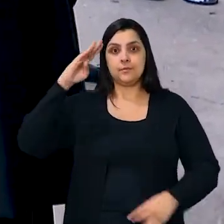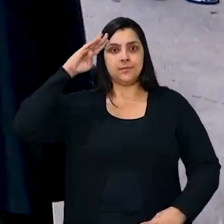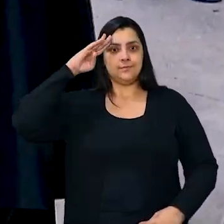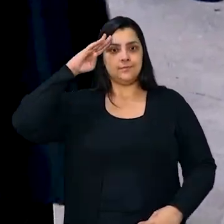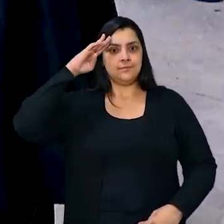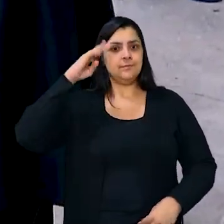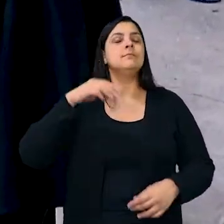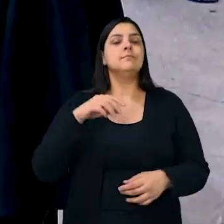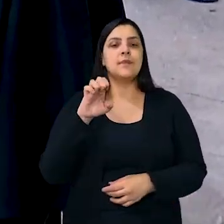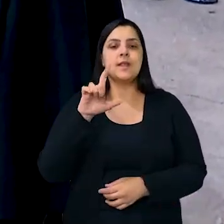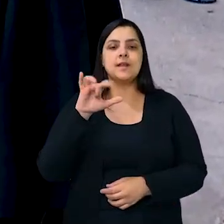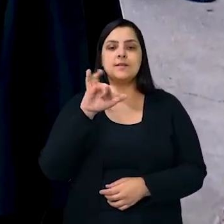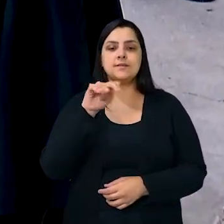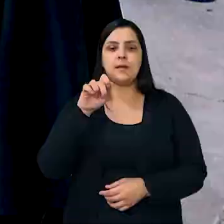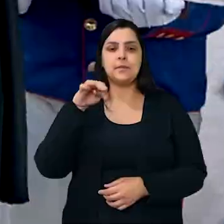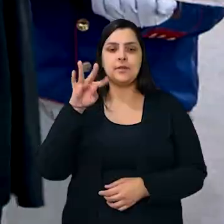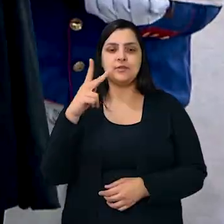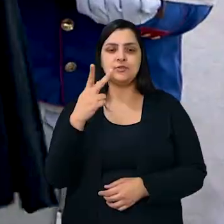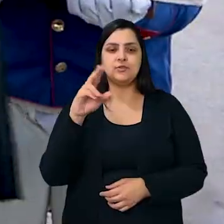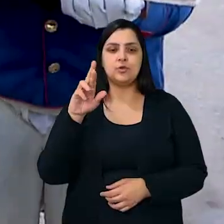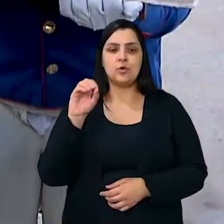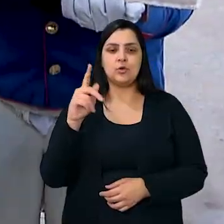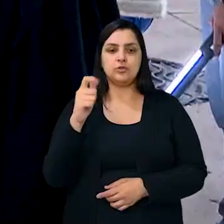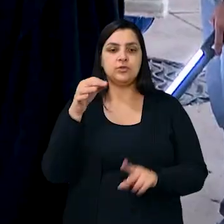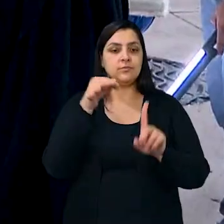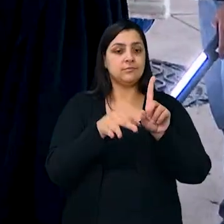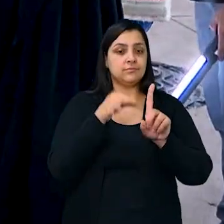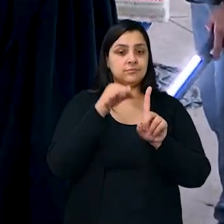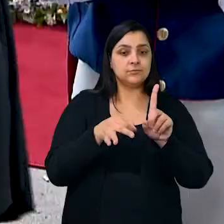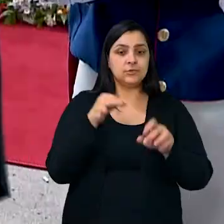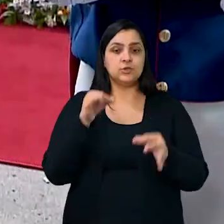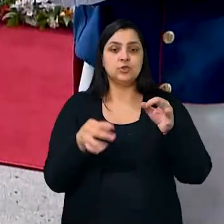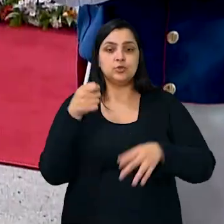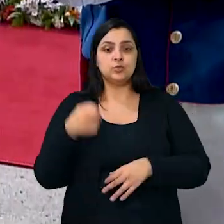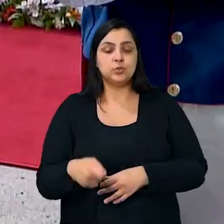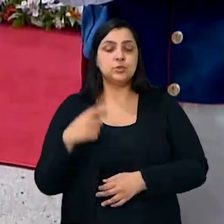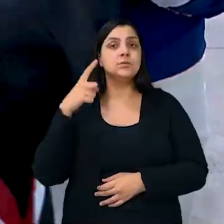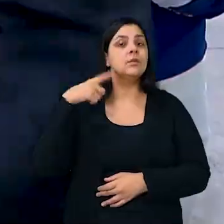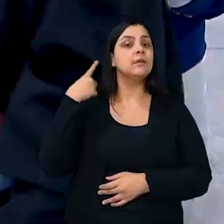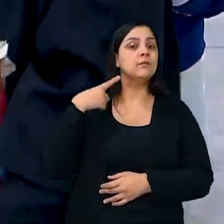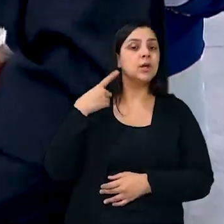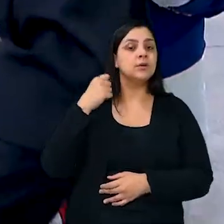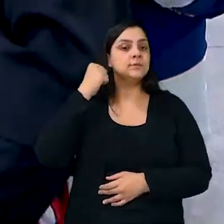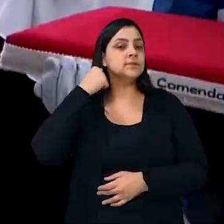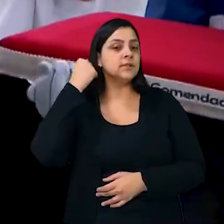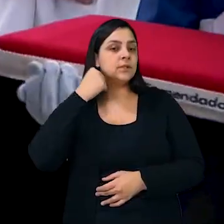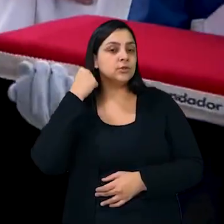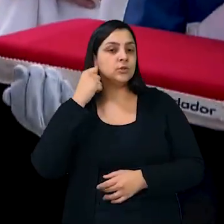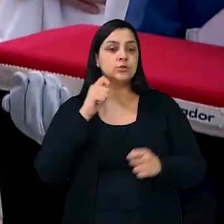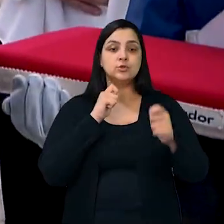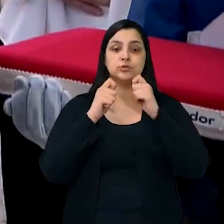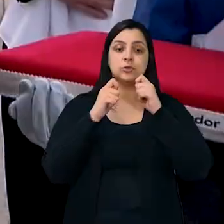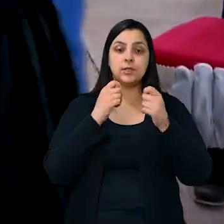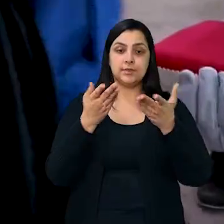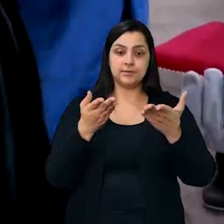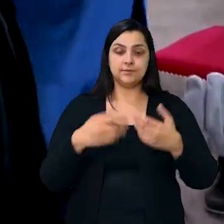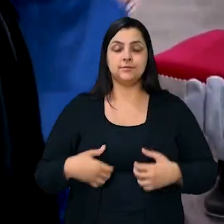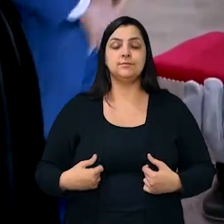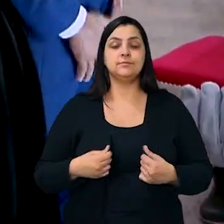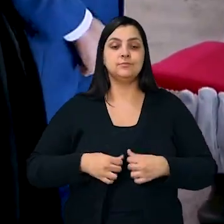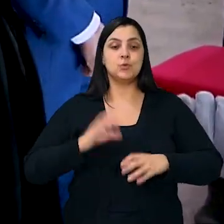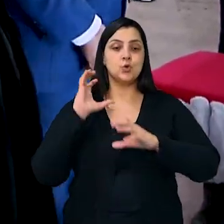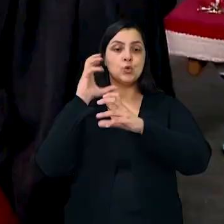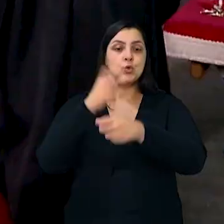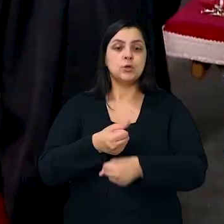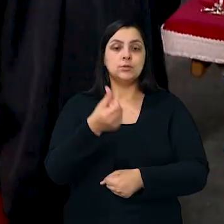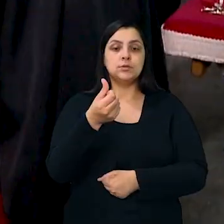Militar, ministra Maria Elizabeth Rocha, desembargadores, juízes, advogados, senadores e jornalistas. Um